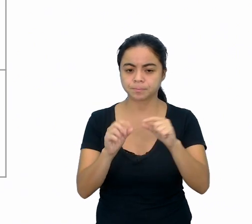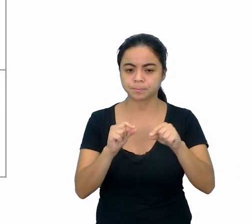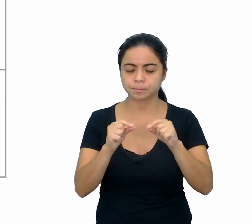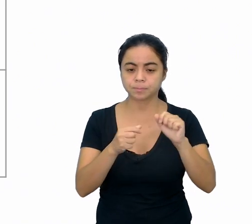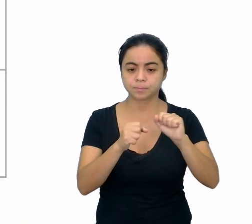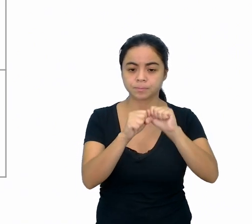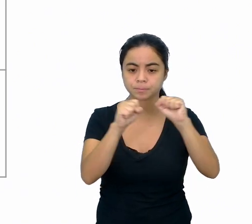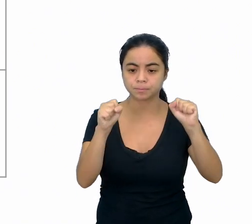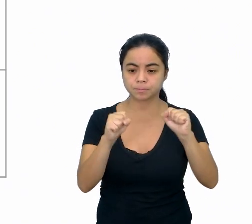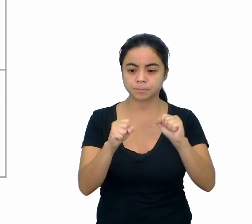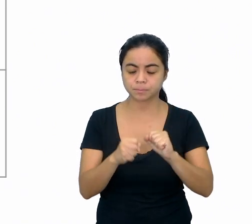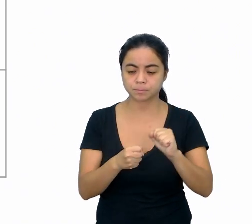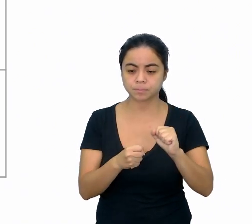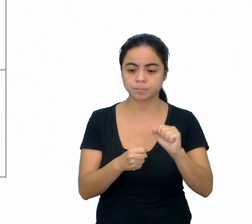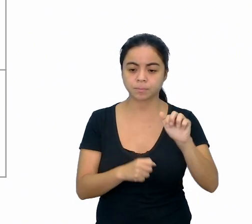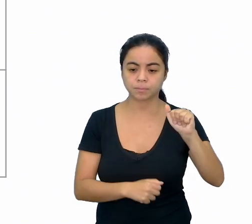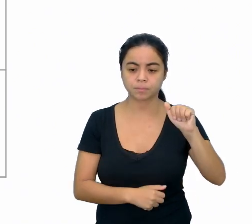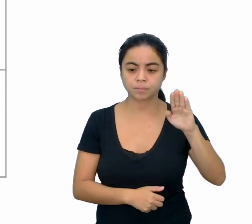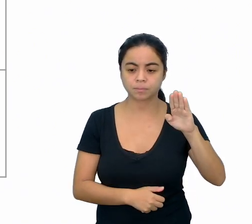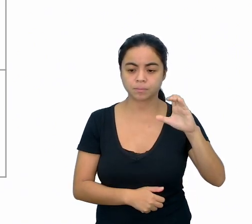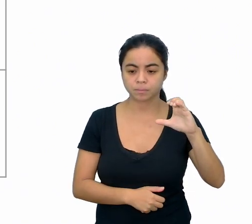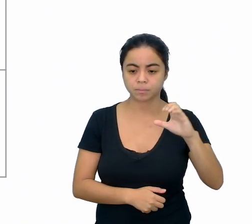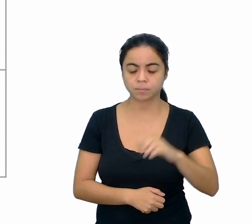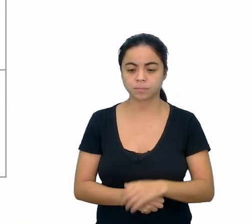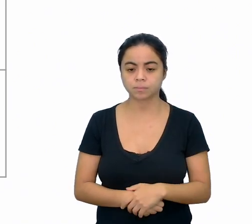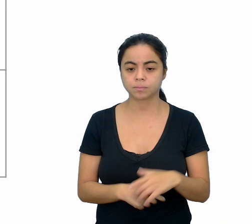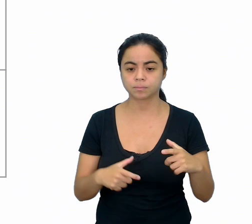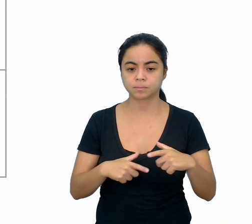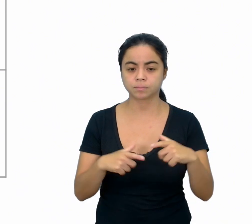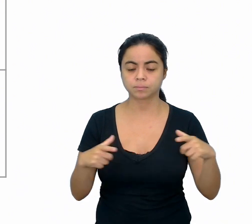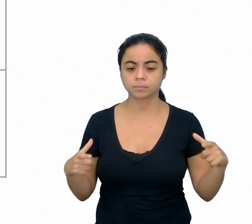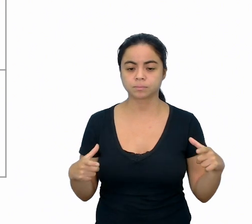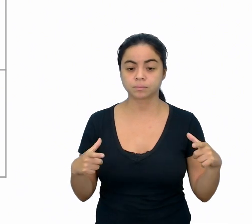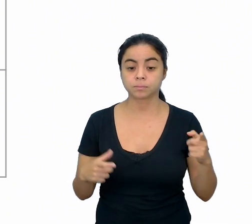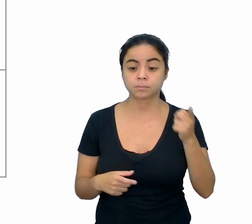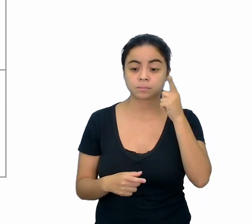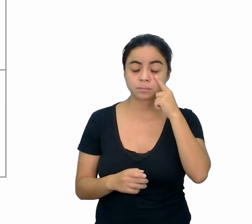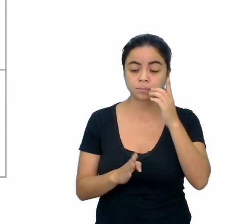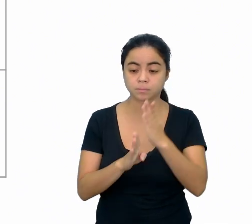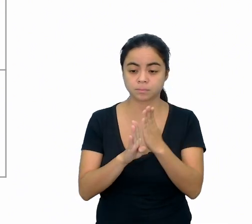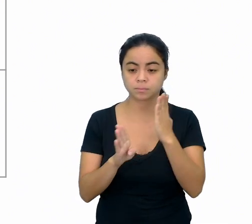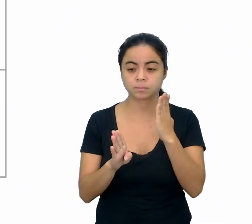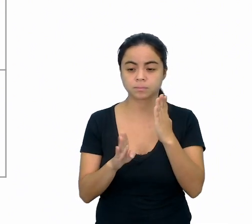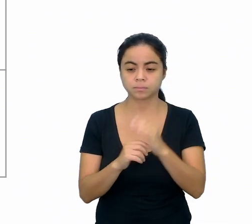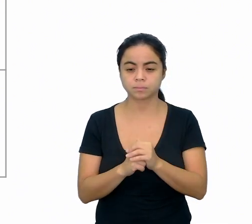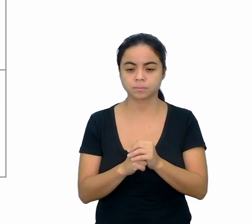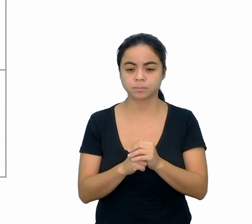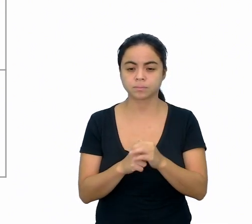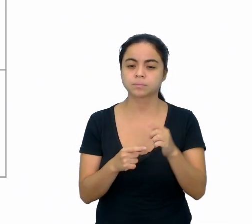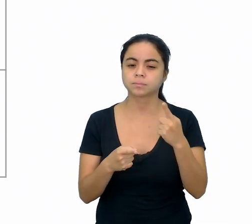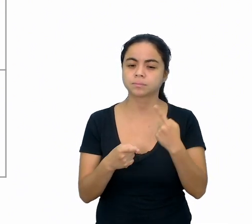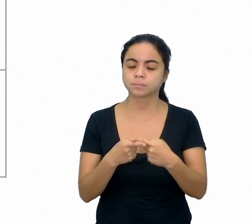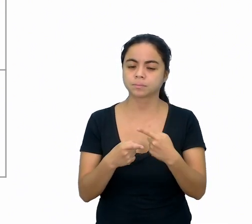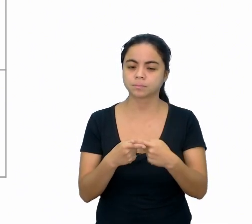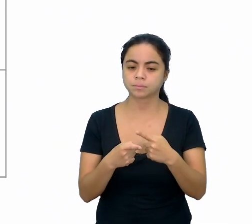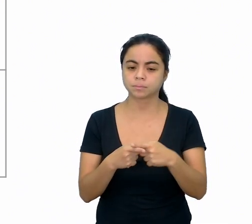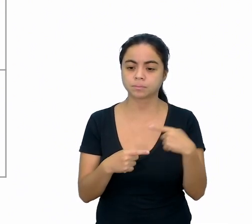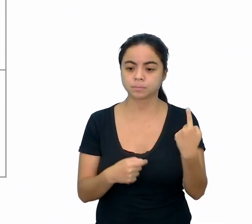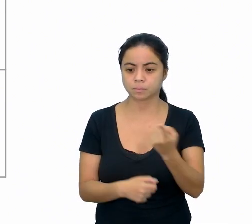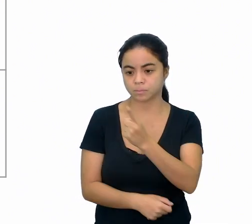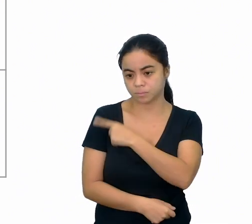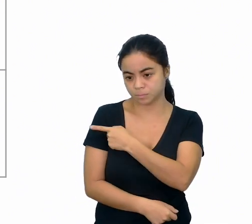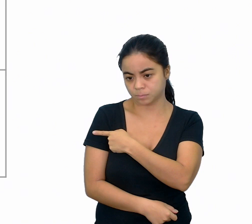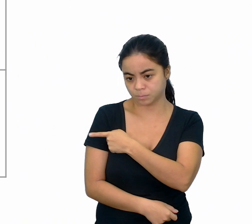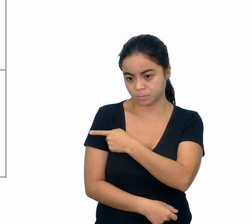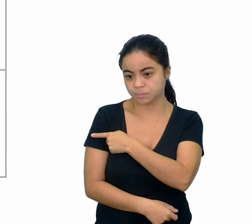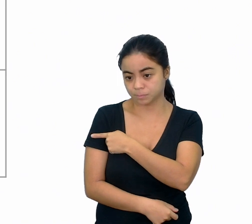escrita alfabético. E a predominância desse objeto de conhecimento justifica-se por estarmos no primeiro ano,